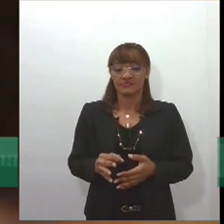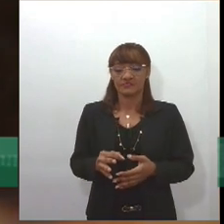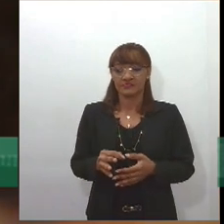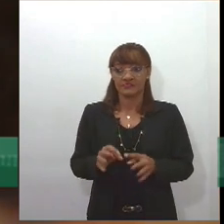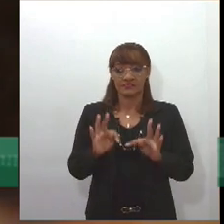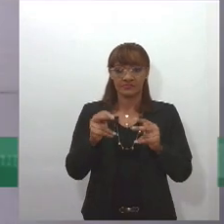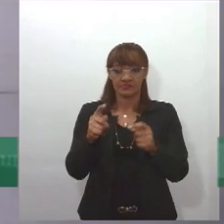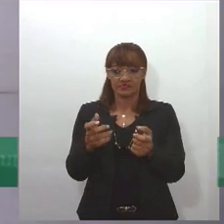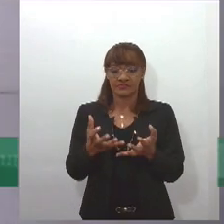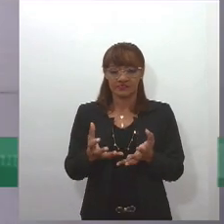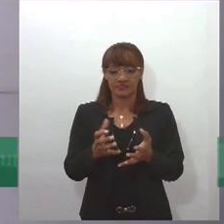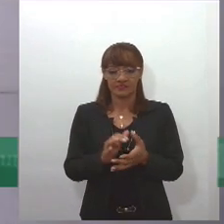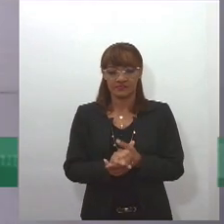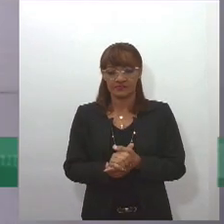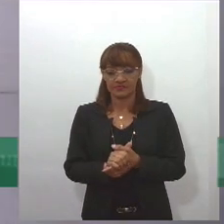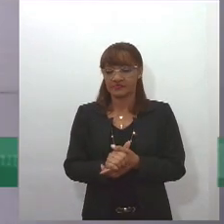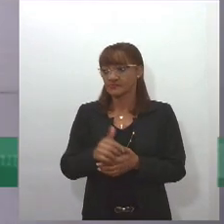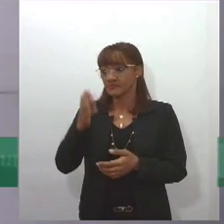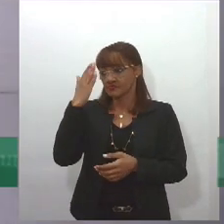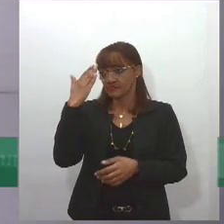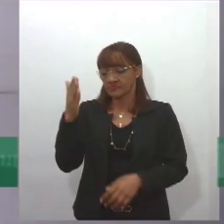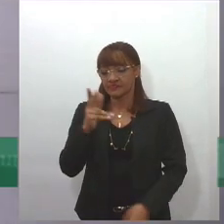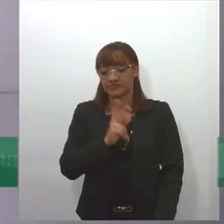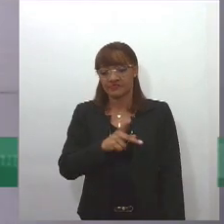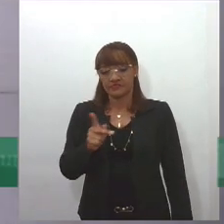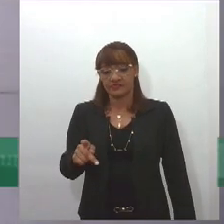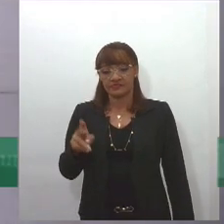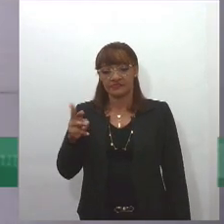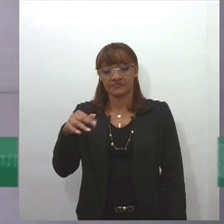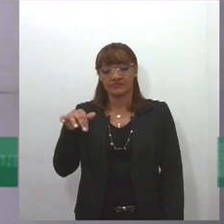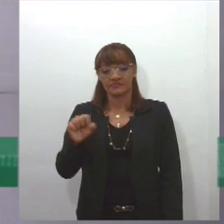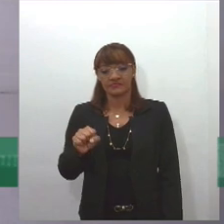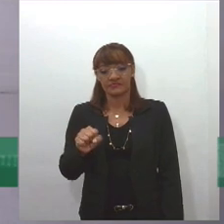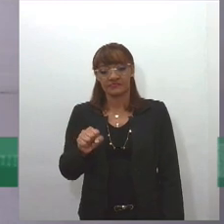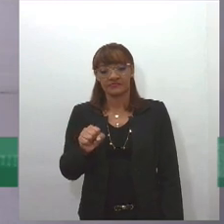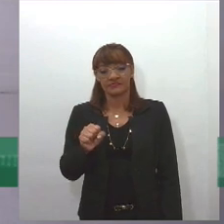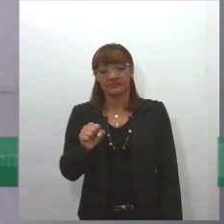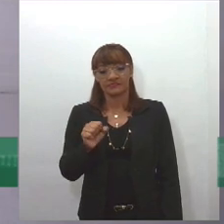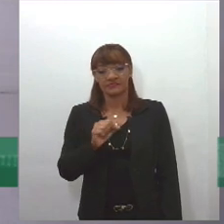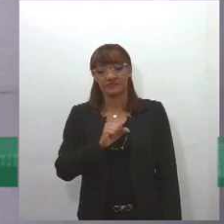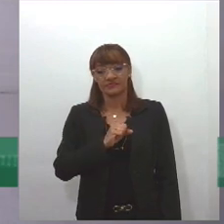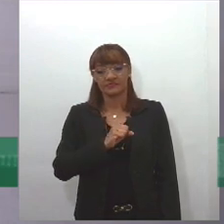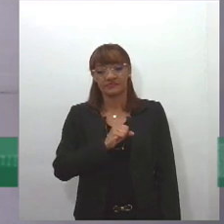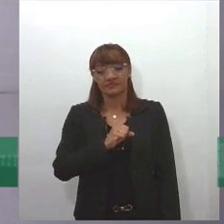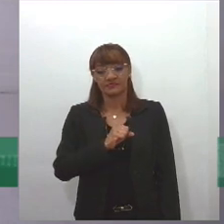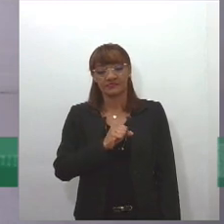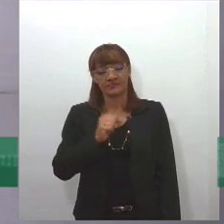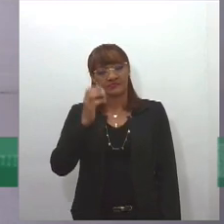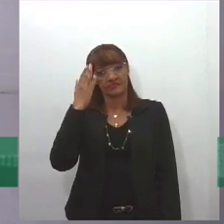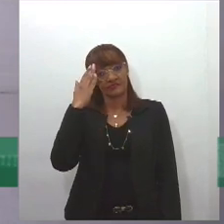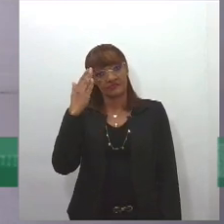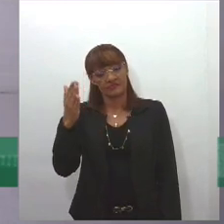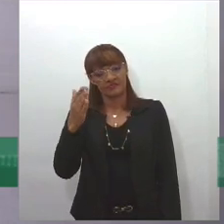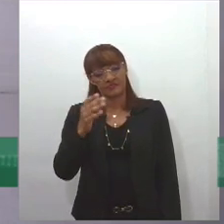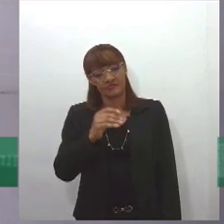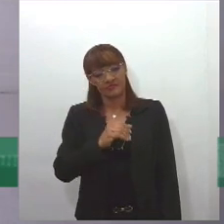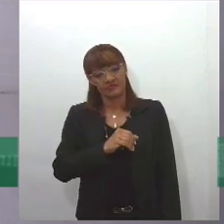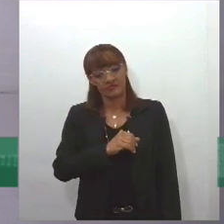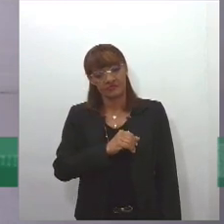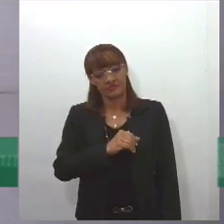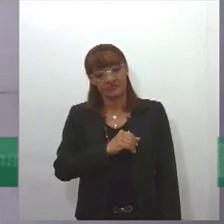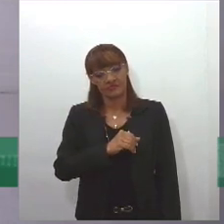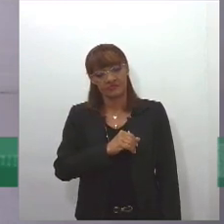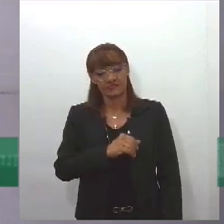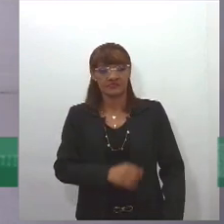S muito obrigada Professor Marc Cintra isso eu agradeço agradeço muito Aine a